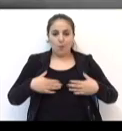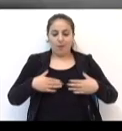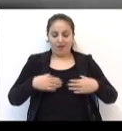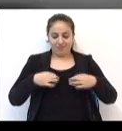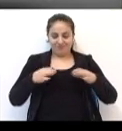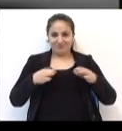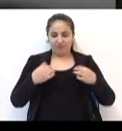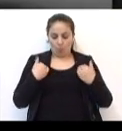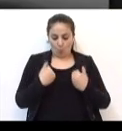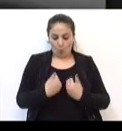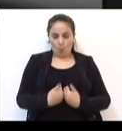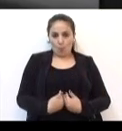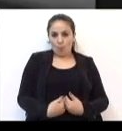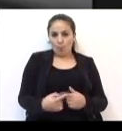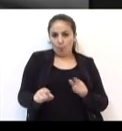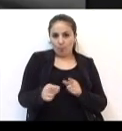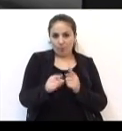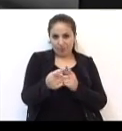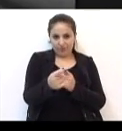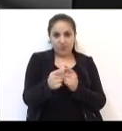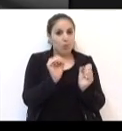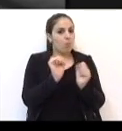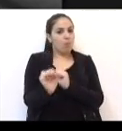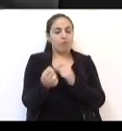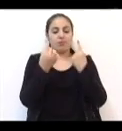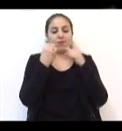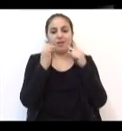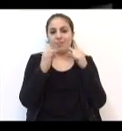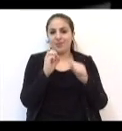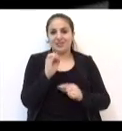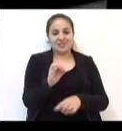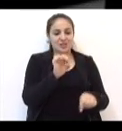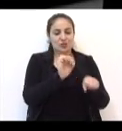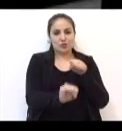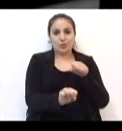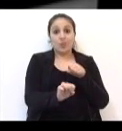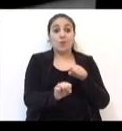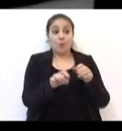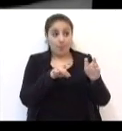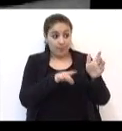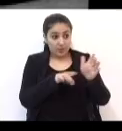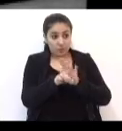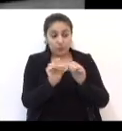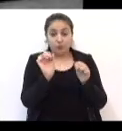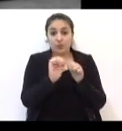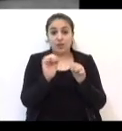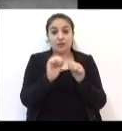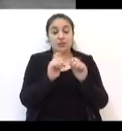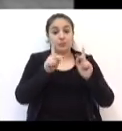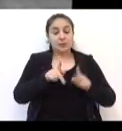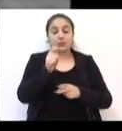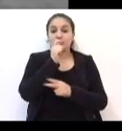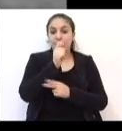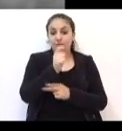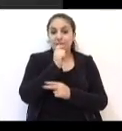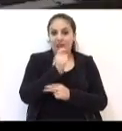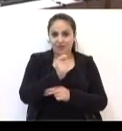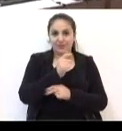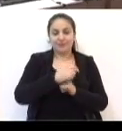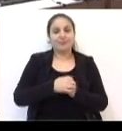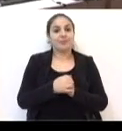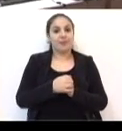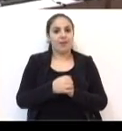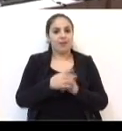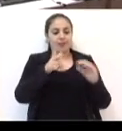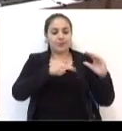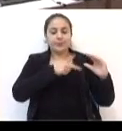pode reclamar se for estuprada" foi um dos questionamentos feitos aos entrevistados pela pesquisa do Datafolha.